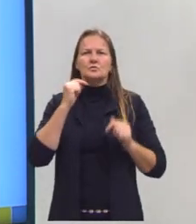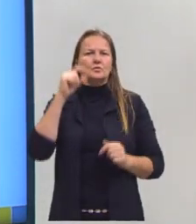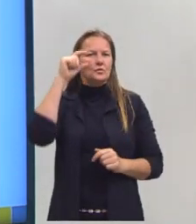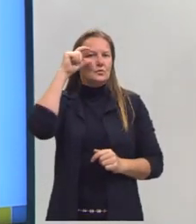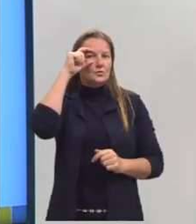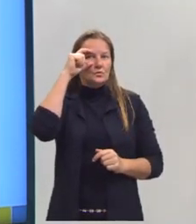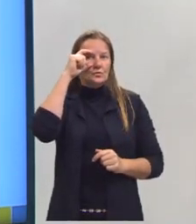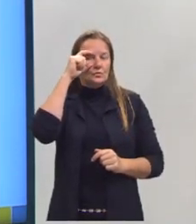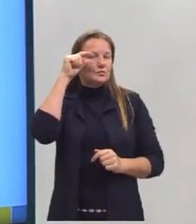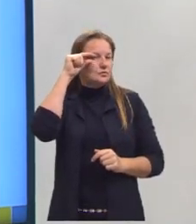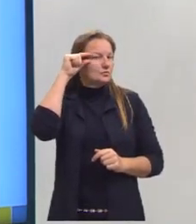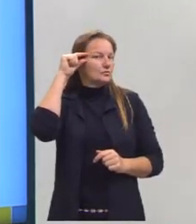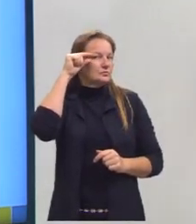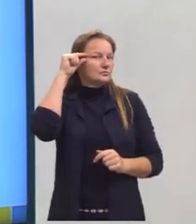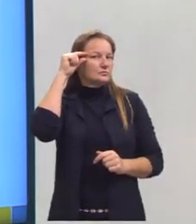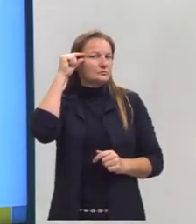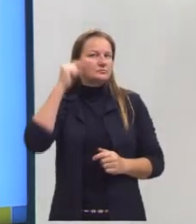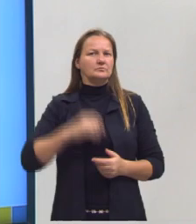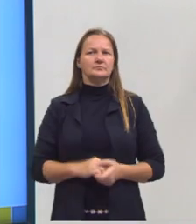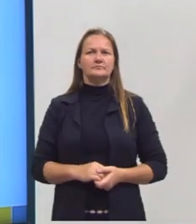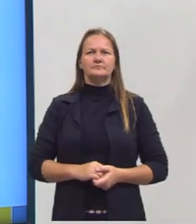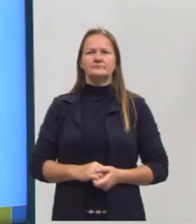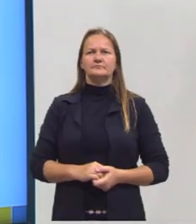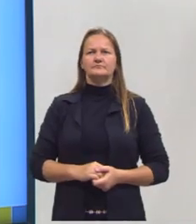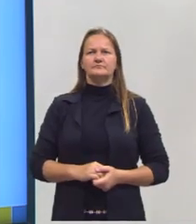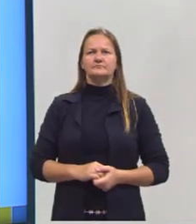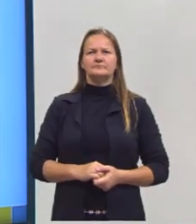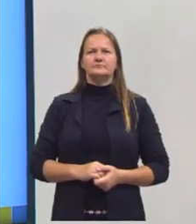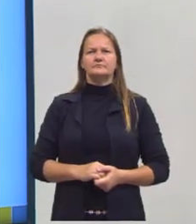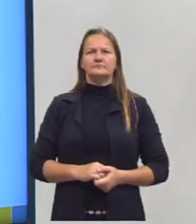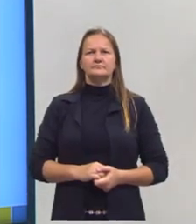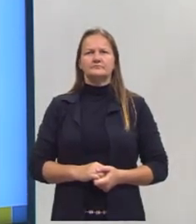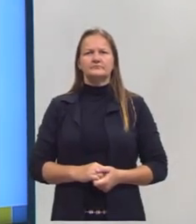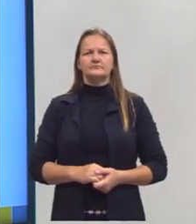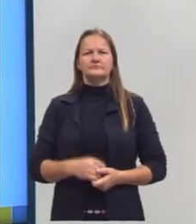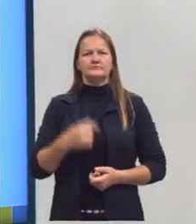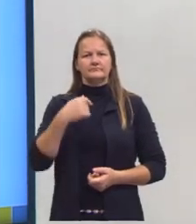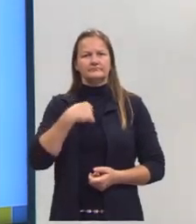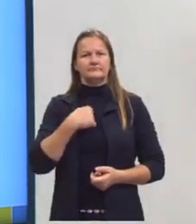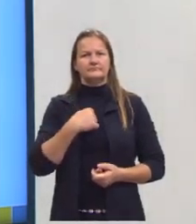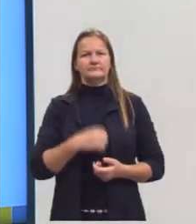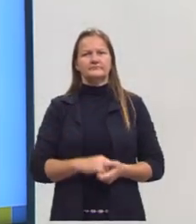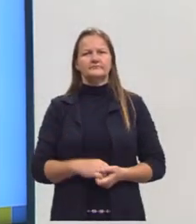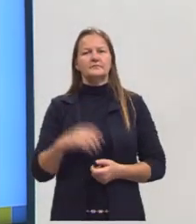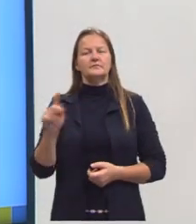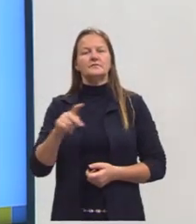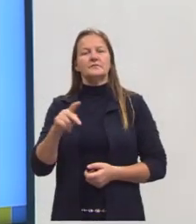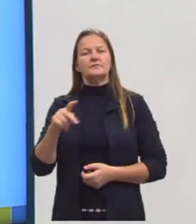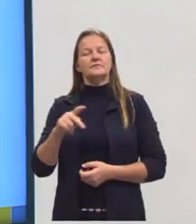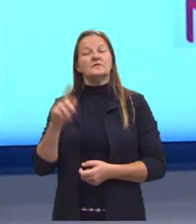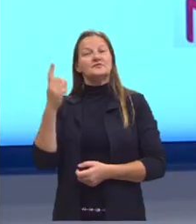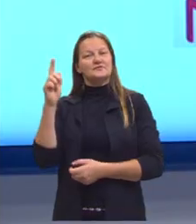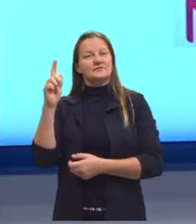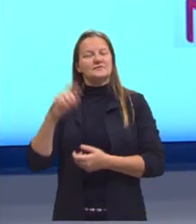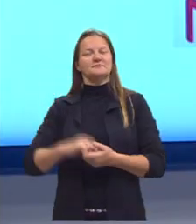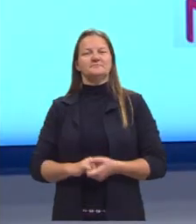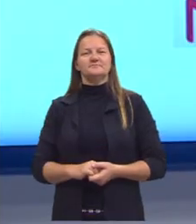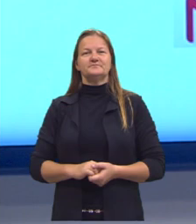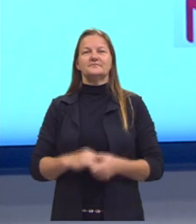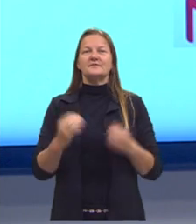óculos de hastes grossas certo então é isso que eu escrevi para você sou eu tá professor Douglas professor de geografia